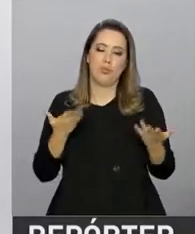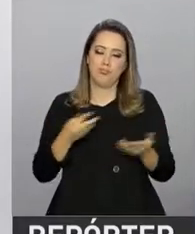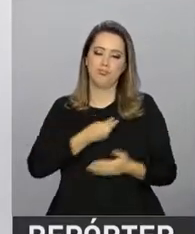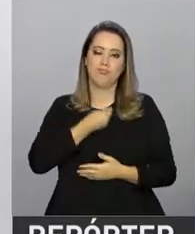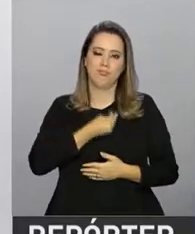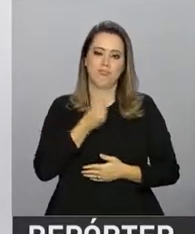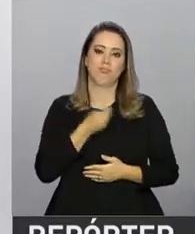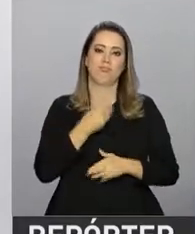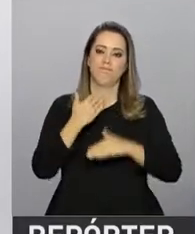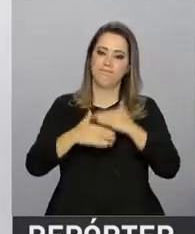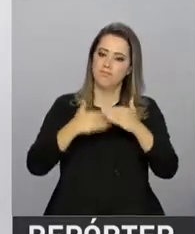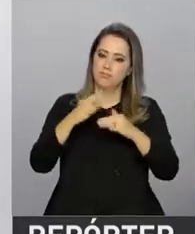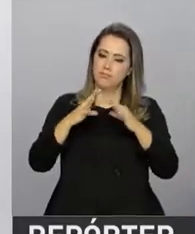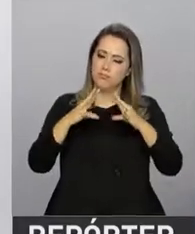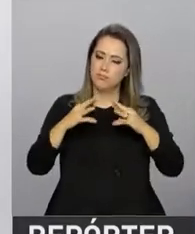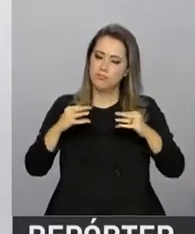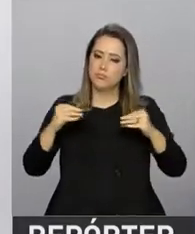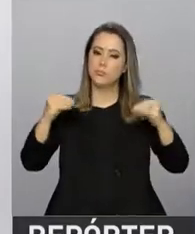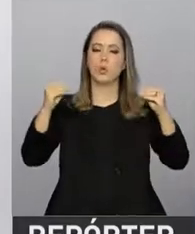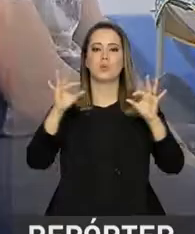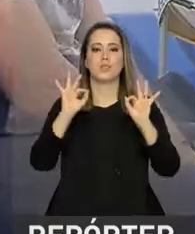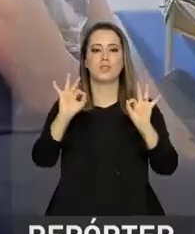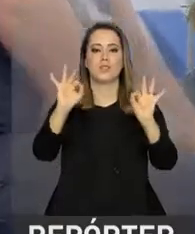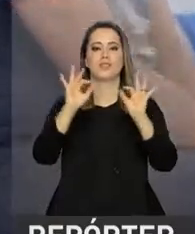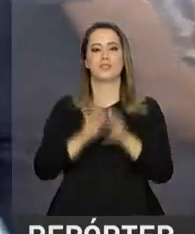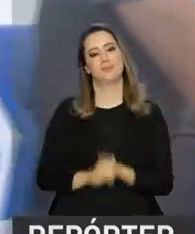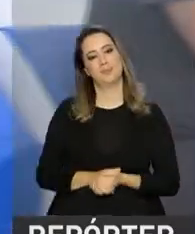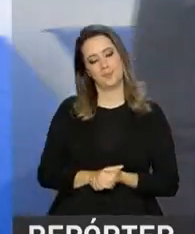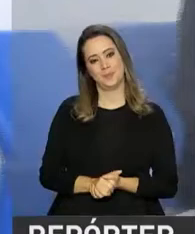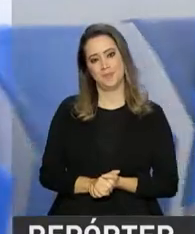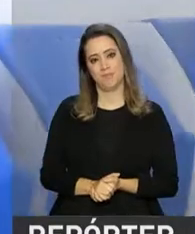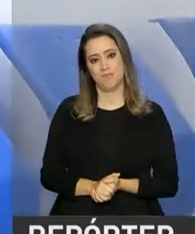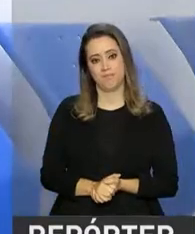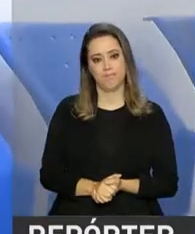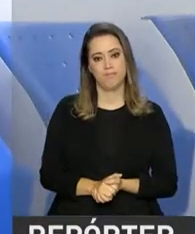mais claro para a gente, evidente que a cura era certa.